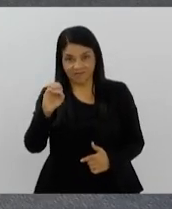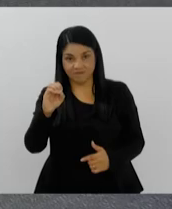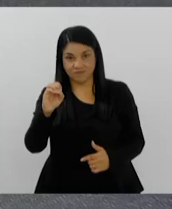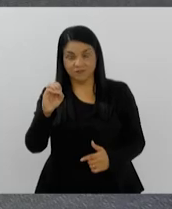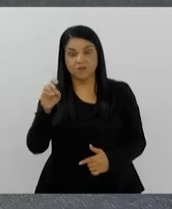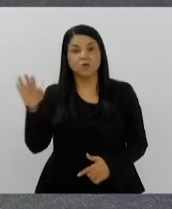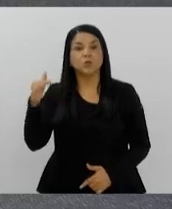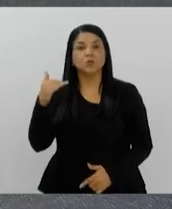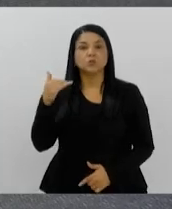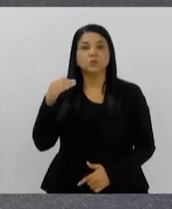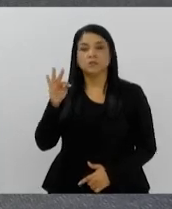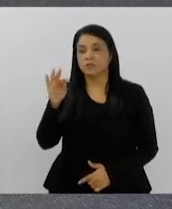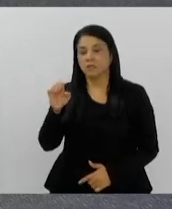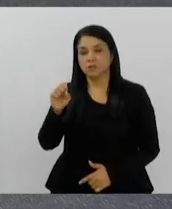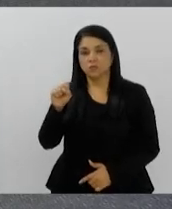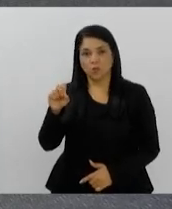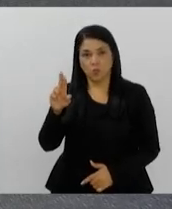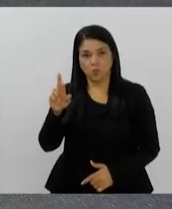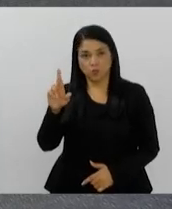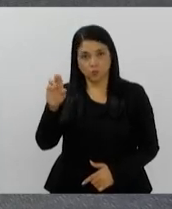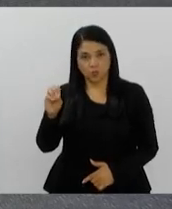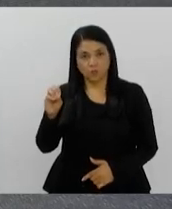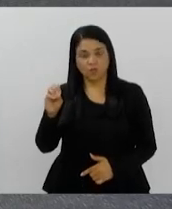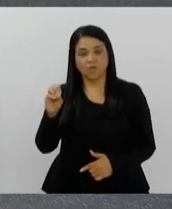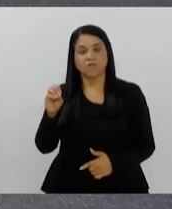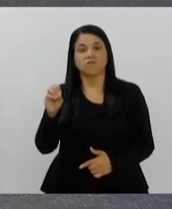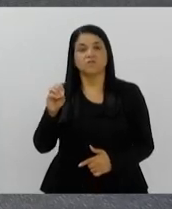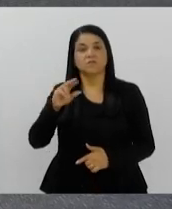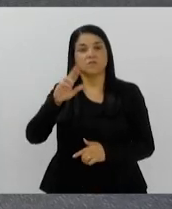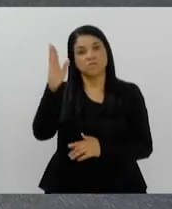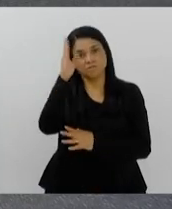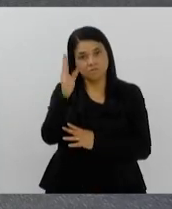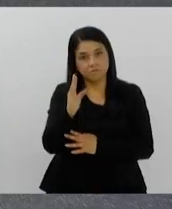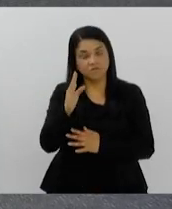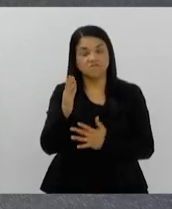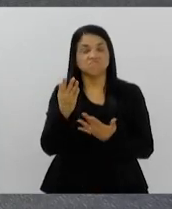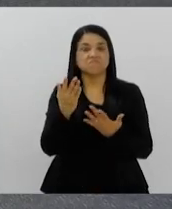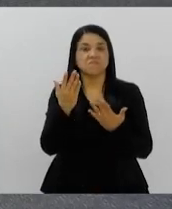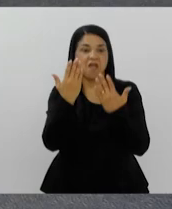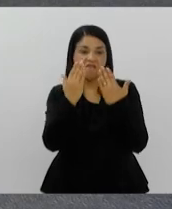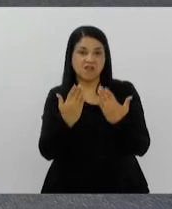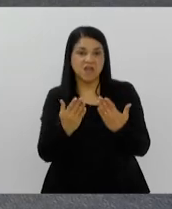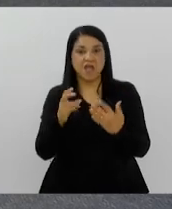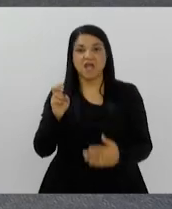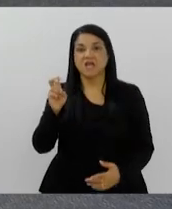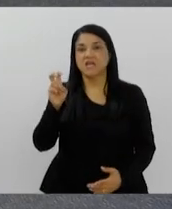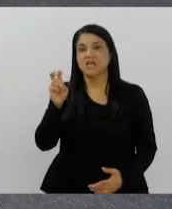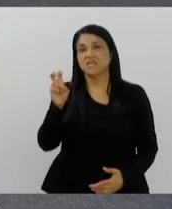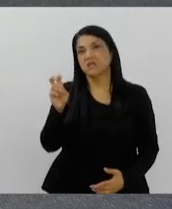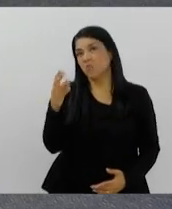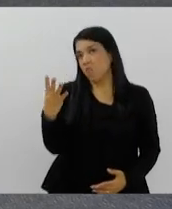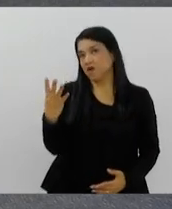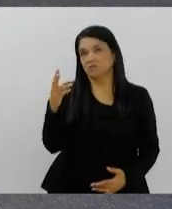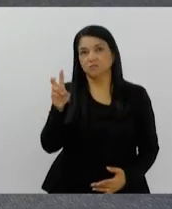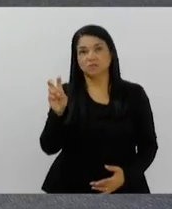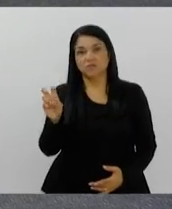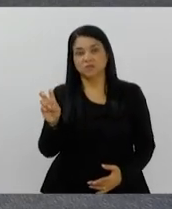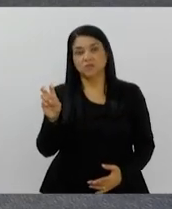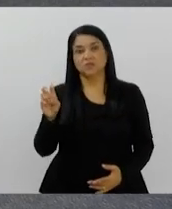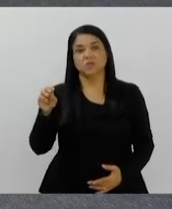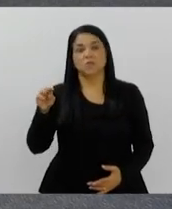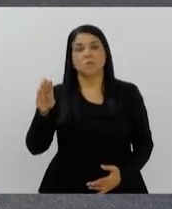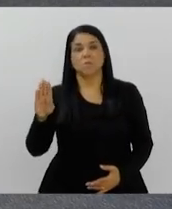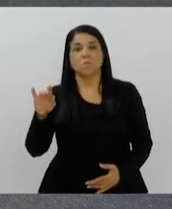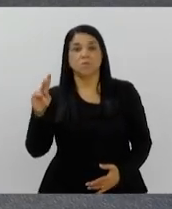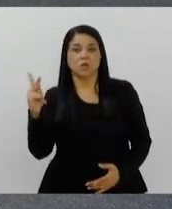vai querer avaliar por míseros, sei lá, 4, 5 bilhões. Então, só reforçando